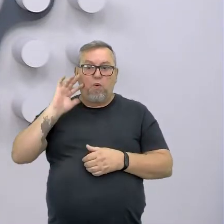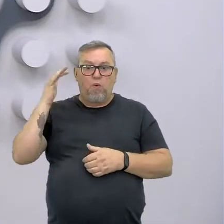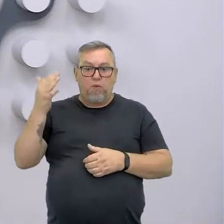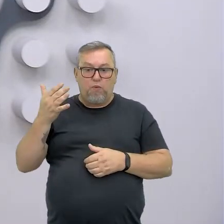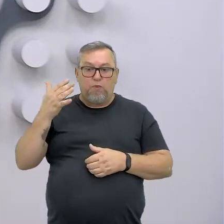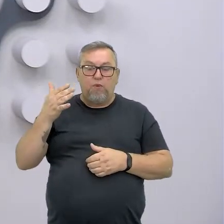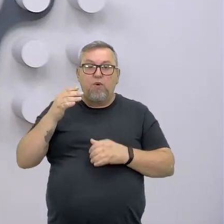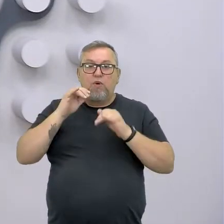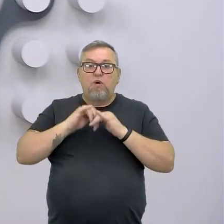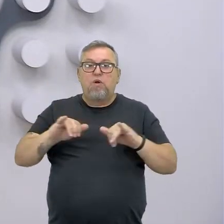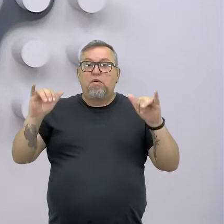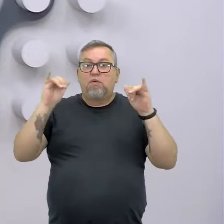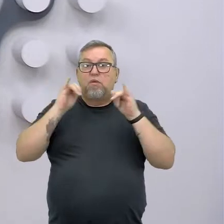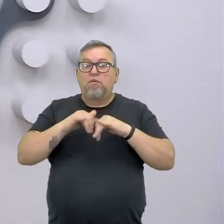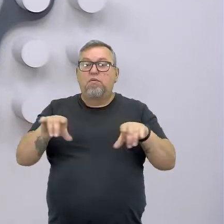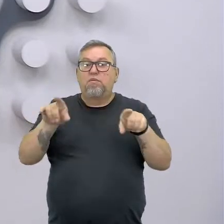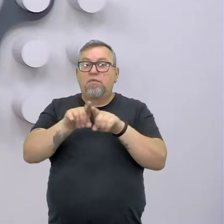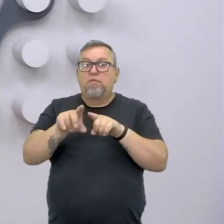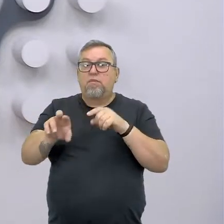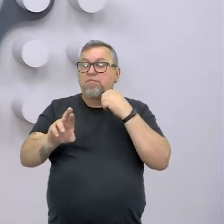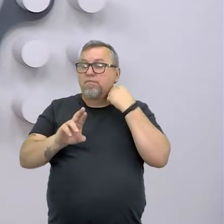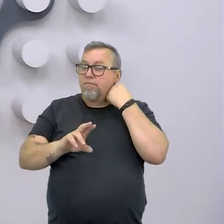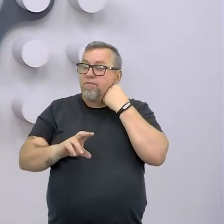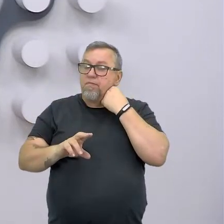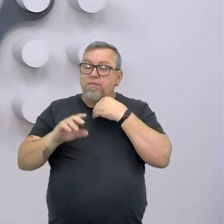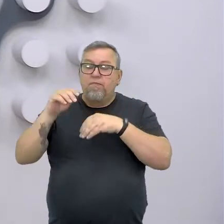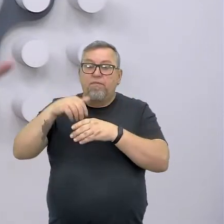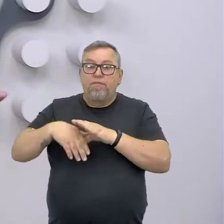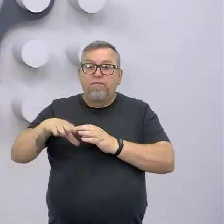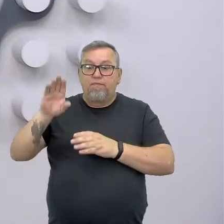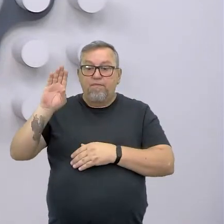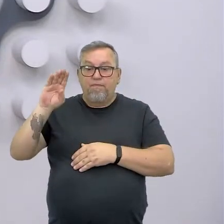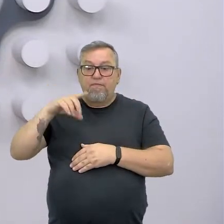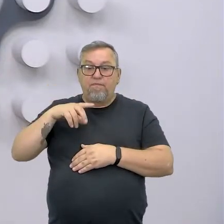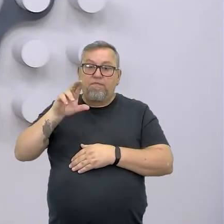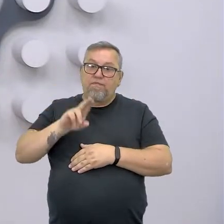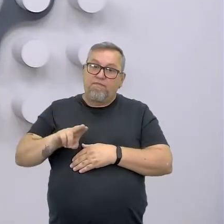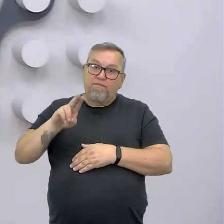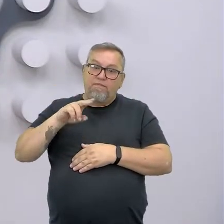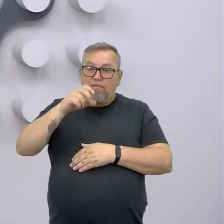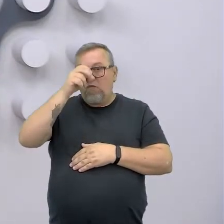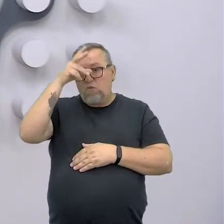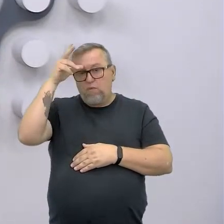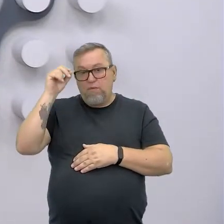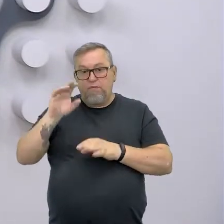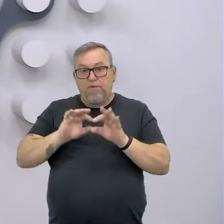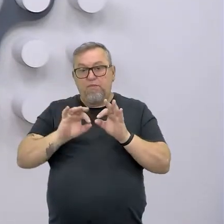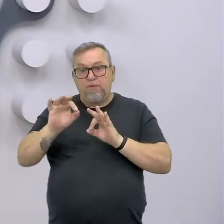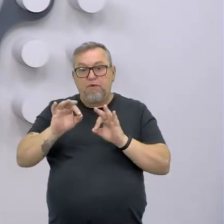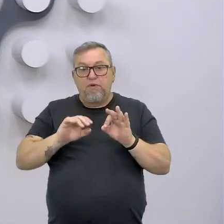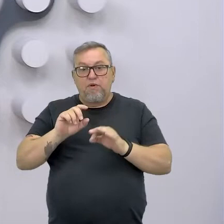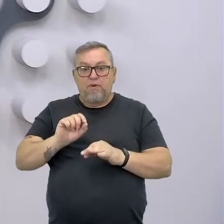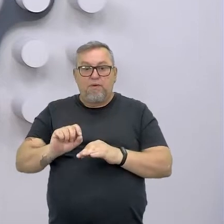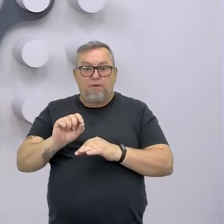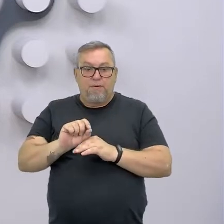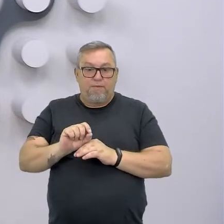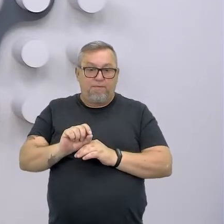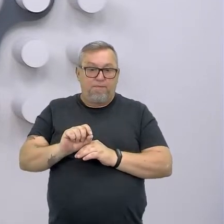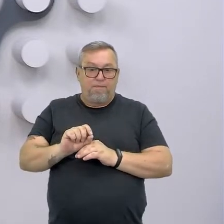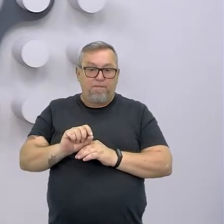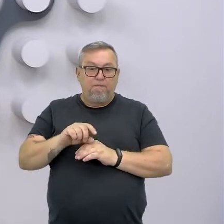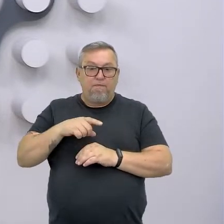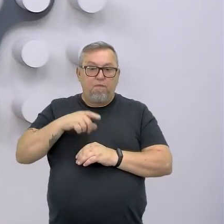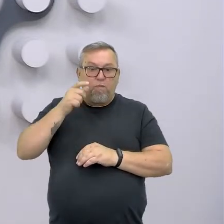a publicação desse resultado eleitoral ela vai ter uma certa utilidade pública na medida em que é